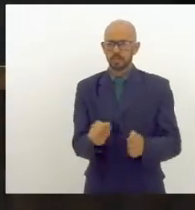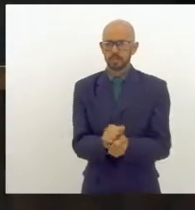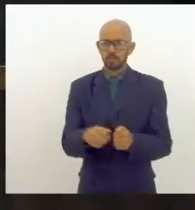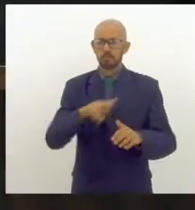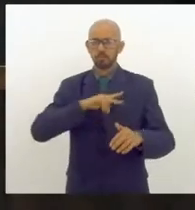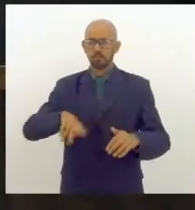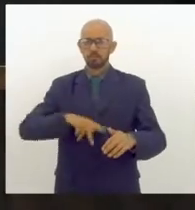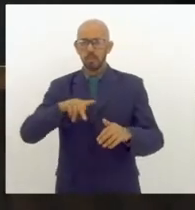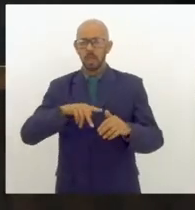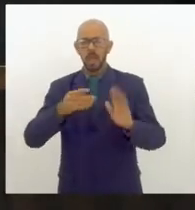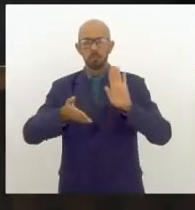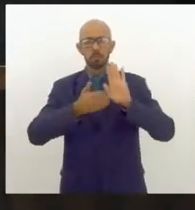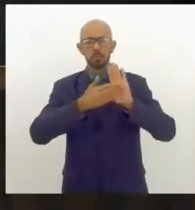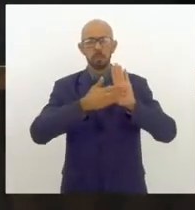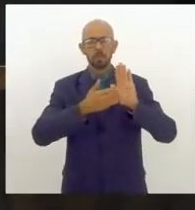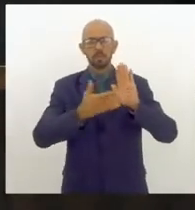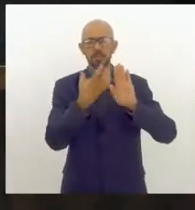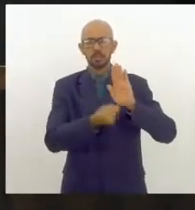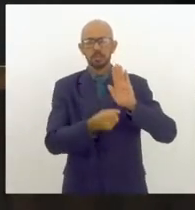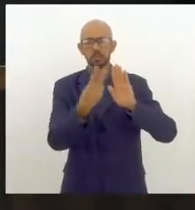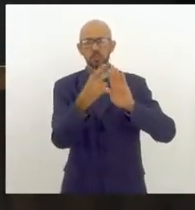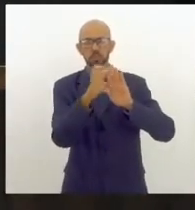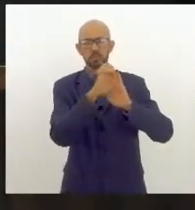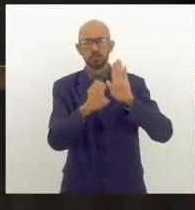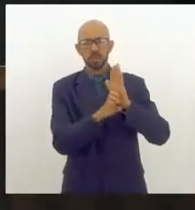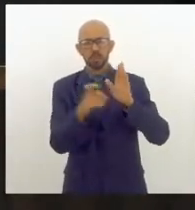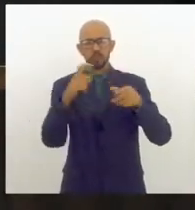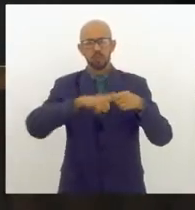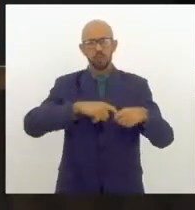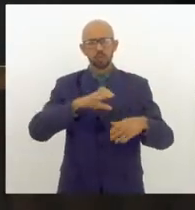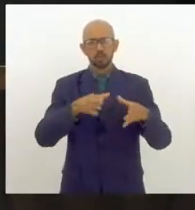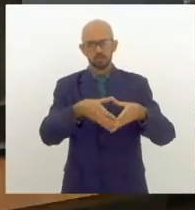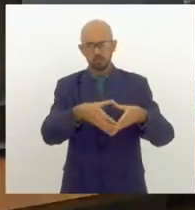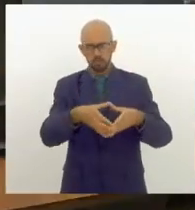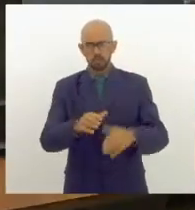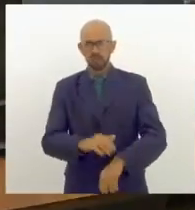proposta recebeu duas emendas e retorna às comissões.